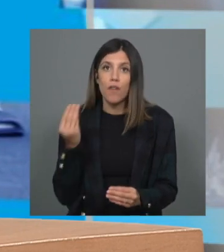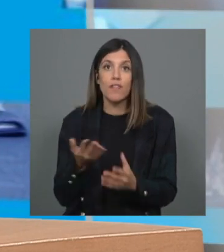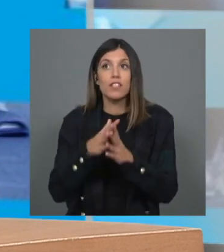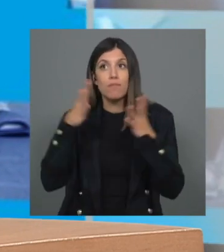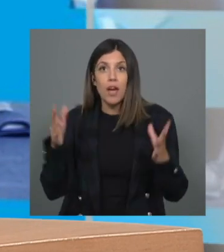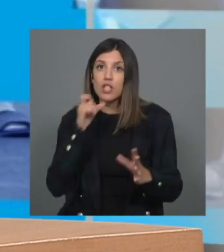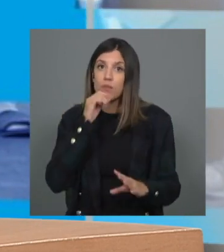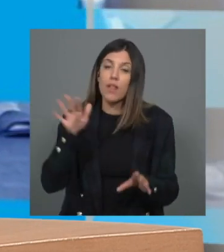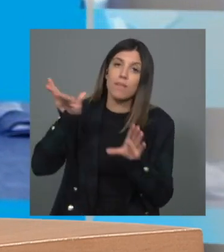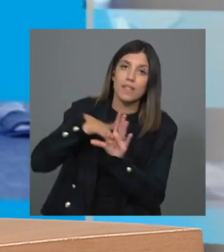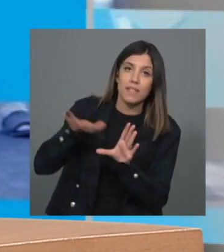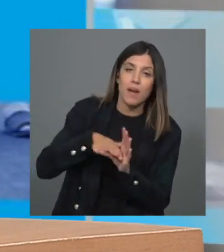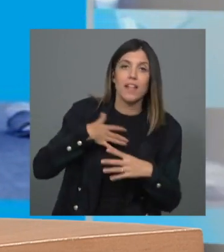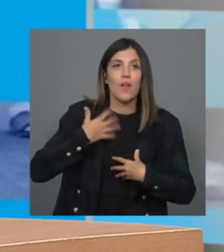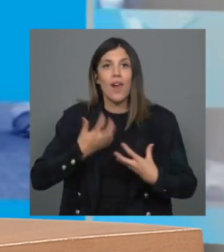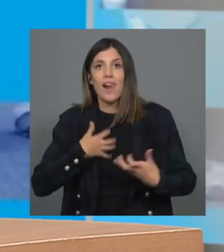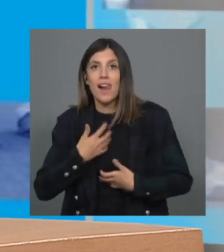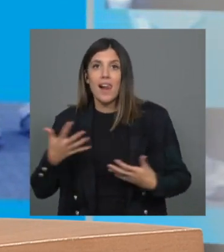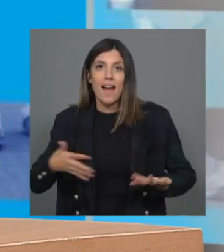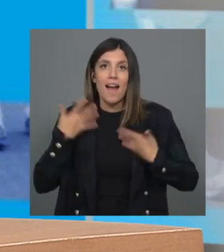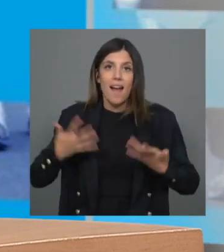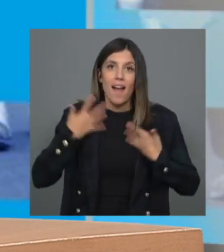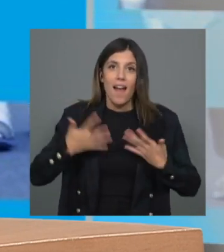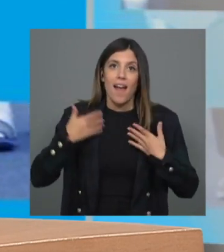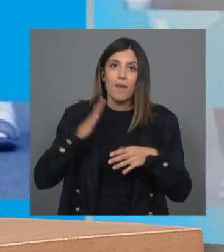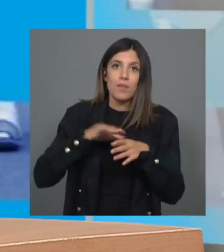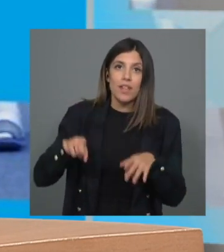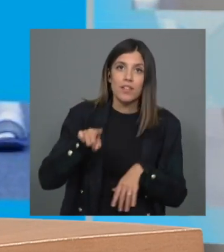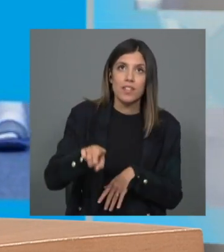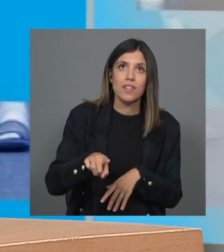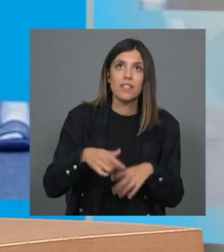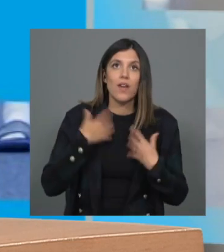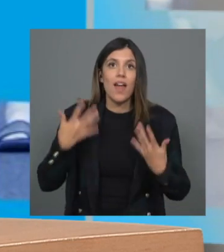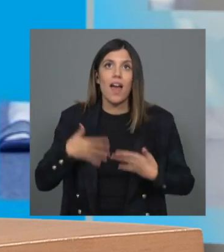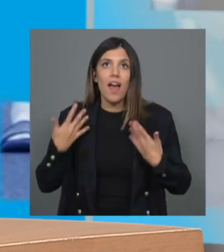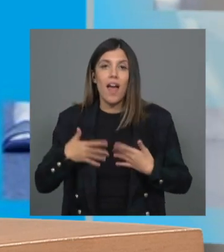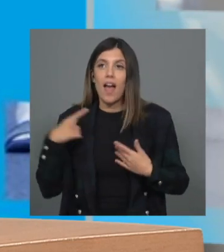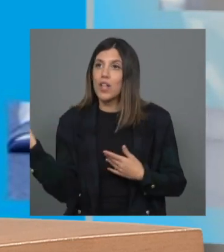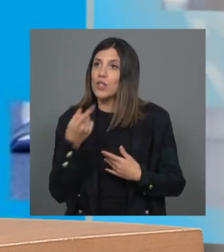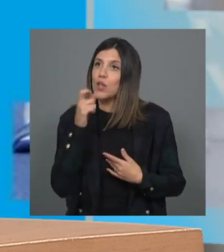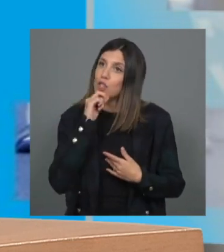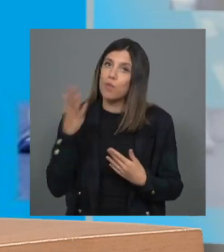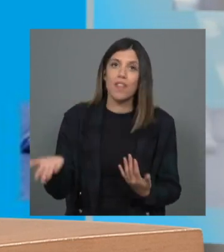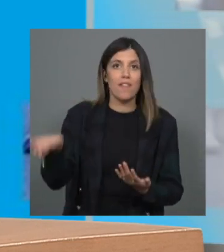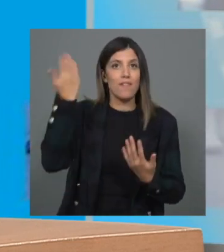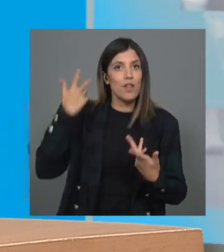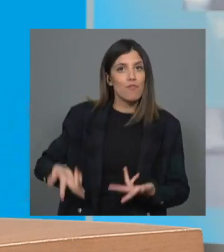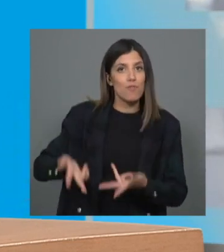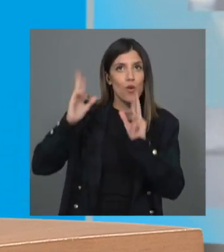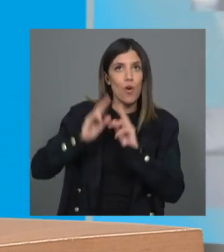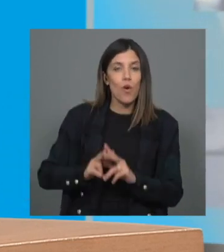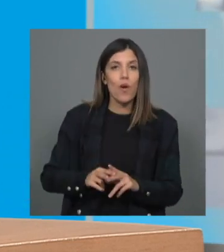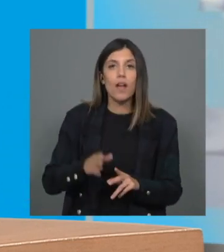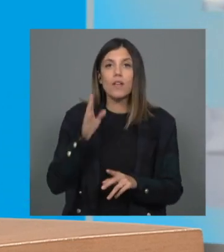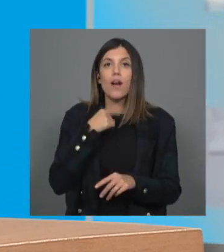o nosso entusiasmo em fazer esta iniciativa é também equivalente ao entusiasmo que temos em que todos possam vir e ninguém deixe de vir porque não tem